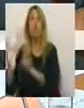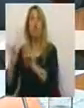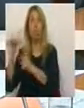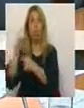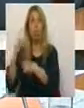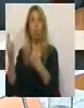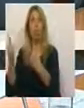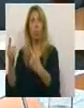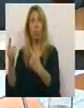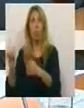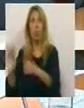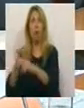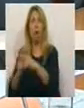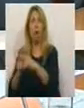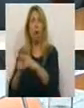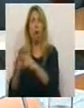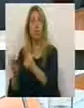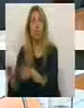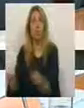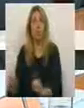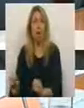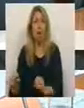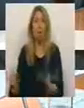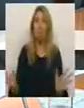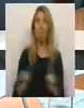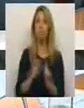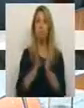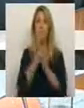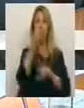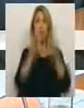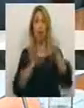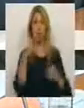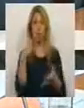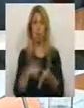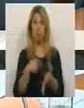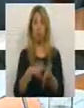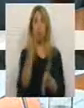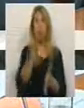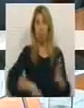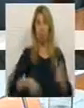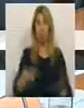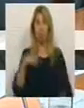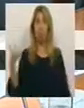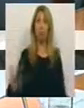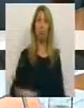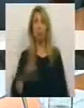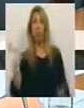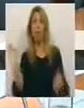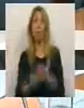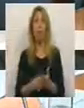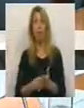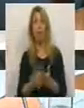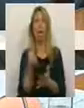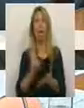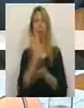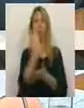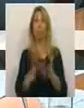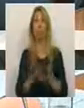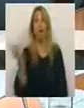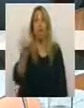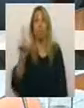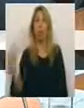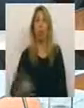beneficiários deste benefício que todos os contribuintes portugueses têm que pagar para Lisboa e Porto.